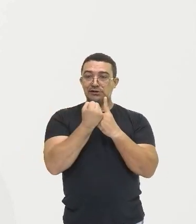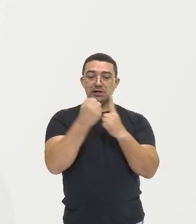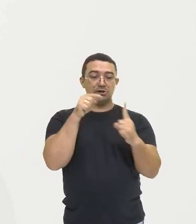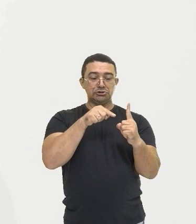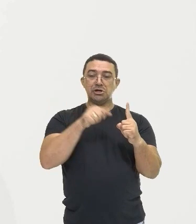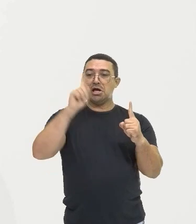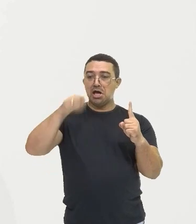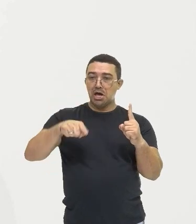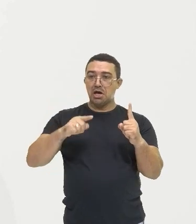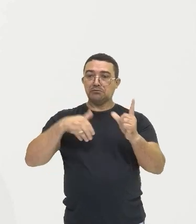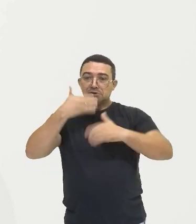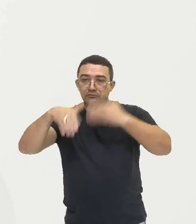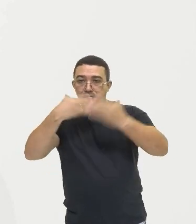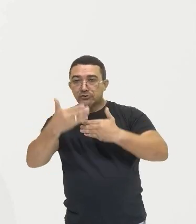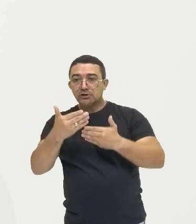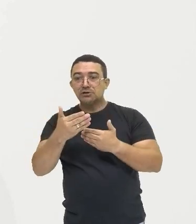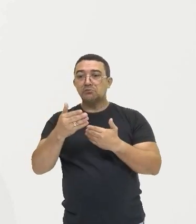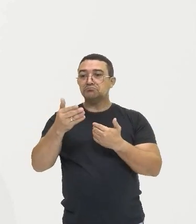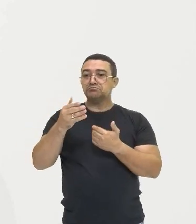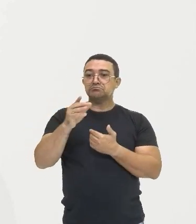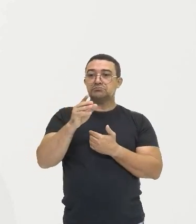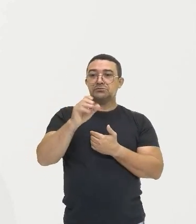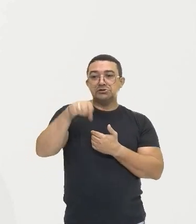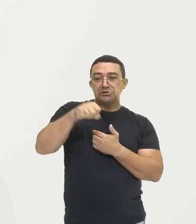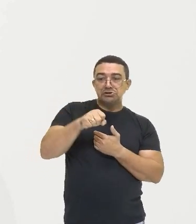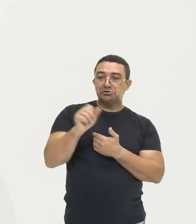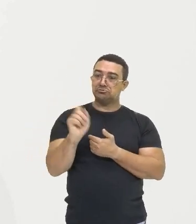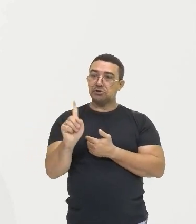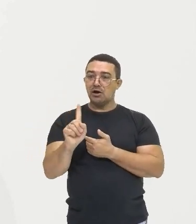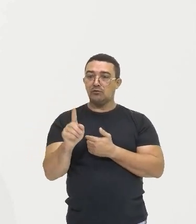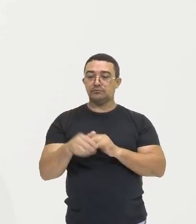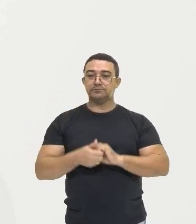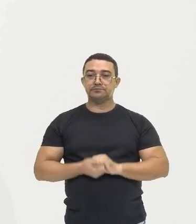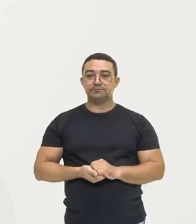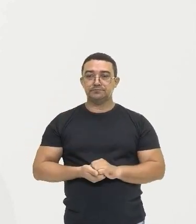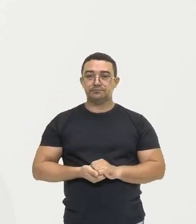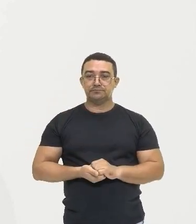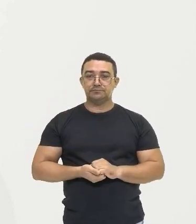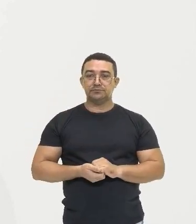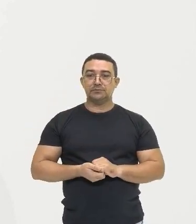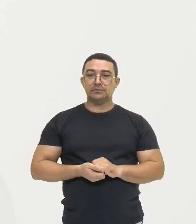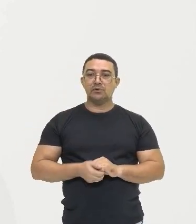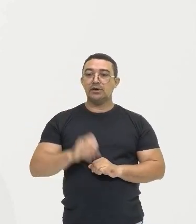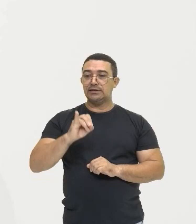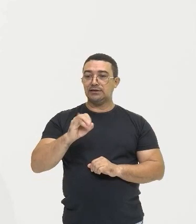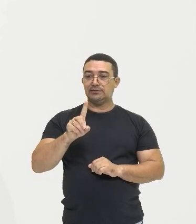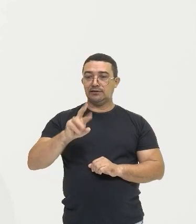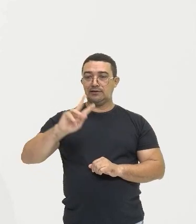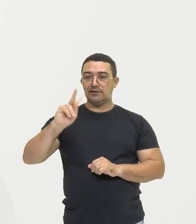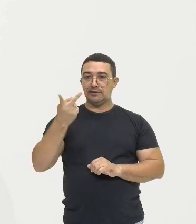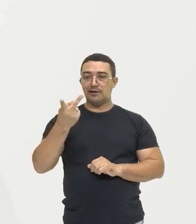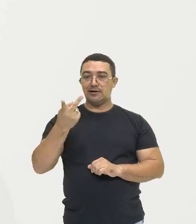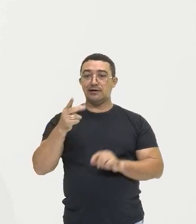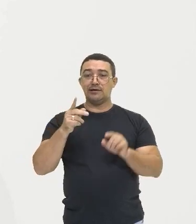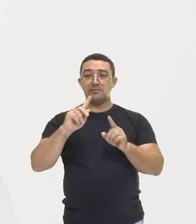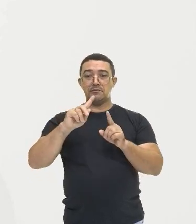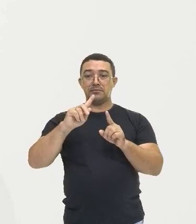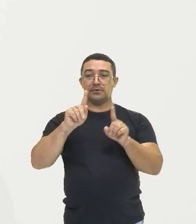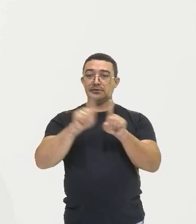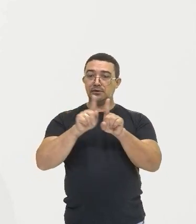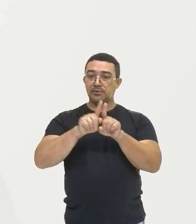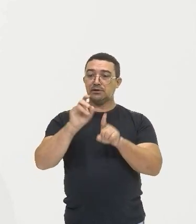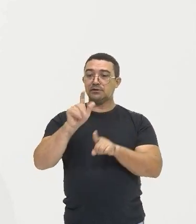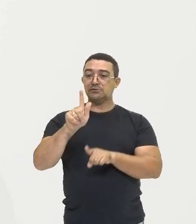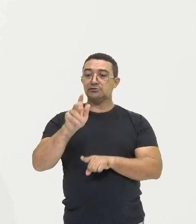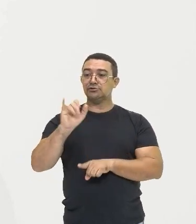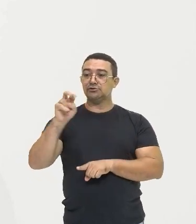não desenvolvida. Tudo bem? Vamos caracterizar o IDH, e o índice de Gini ou